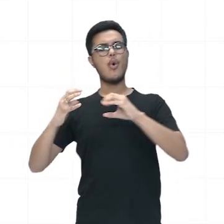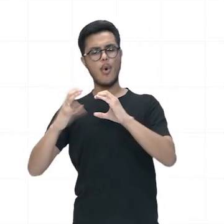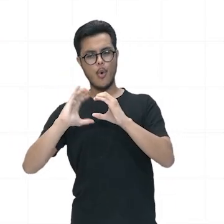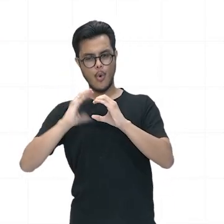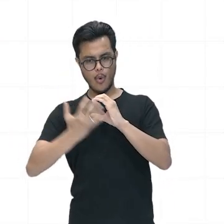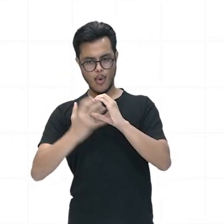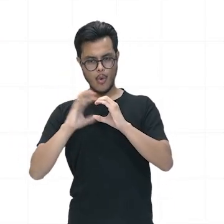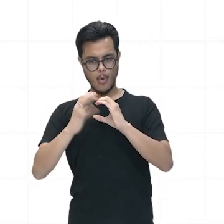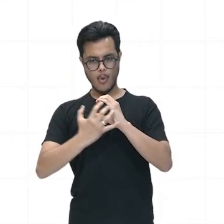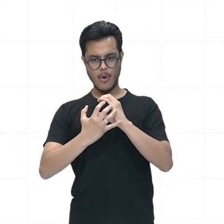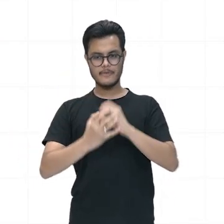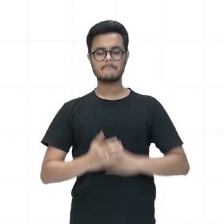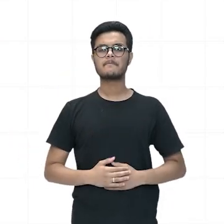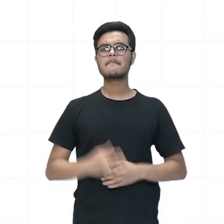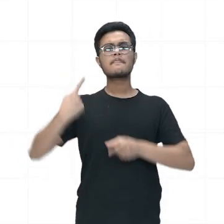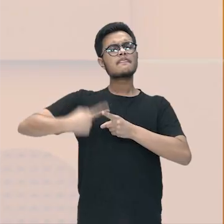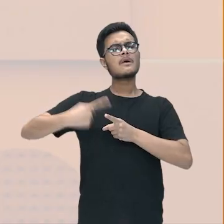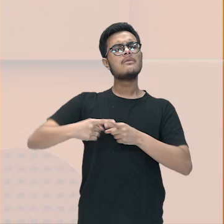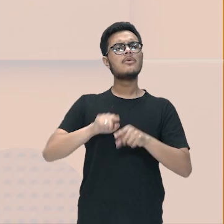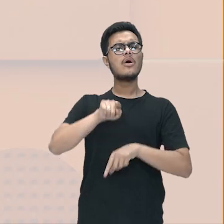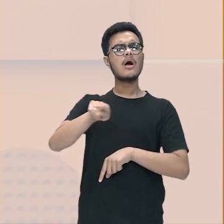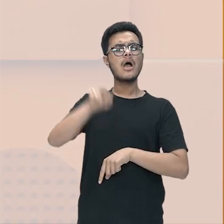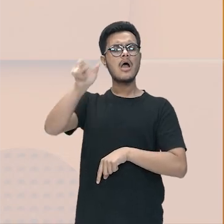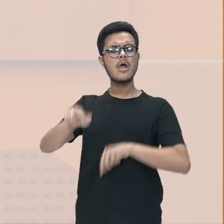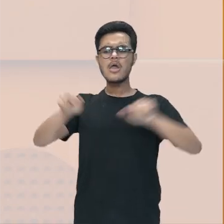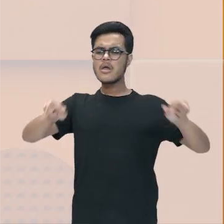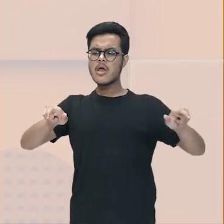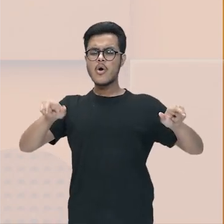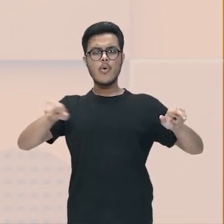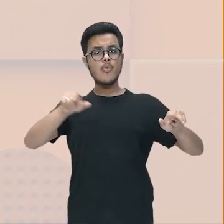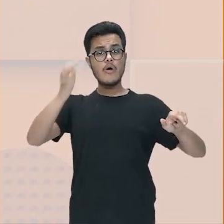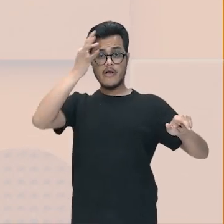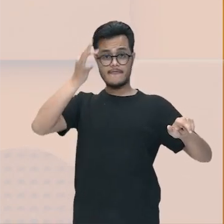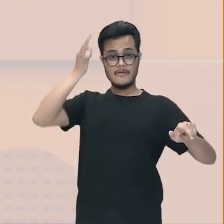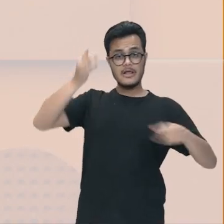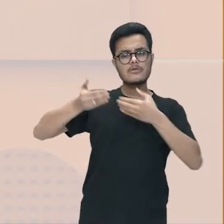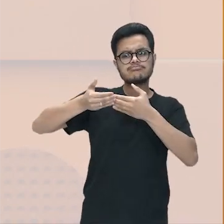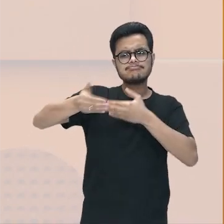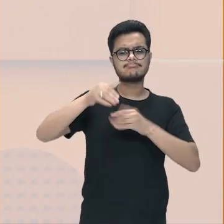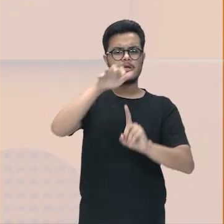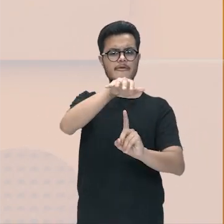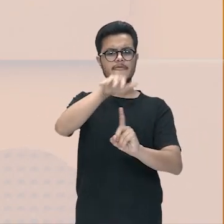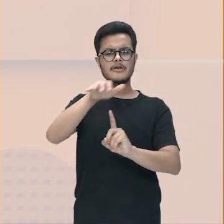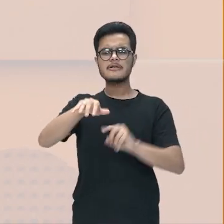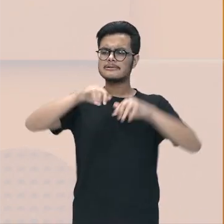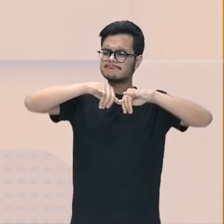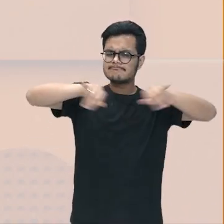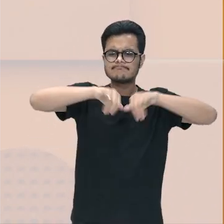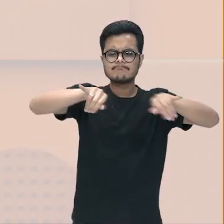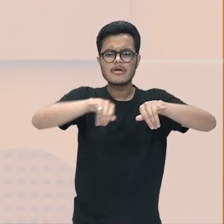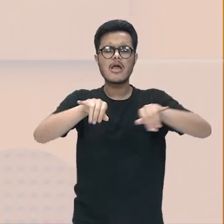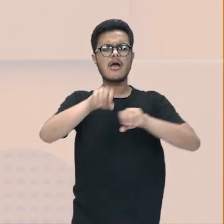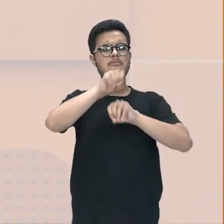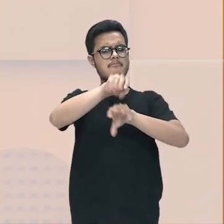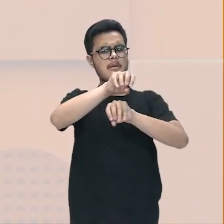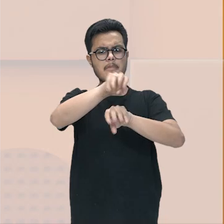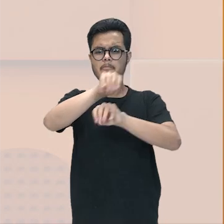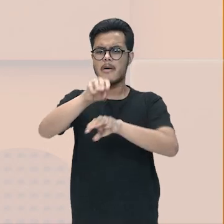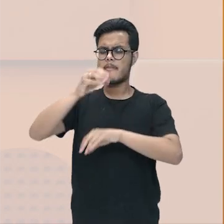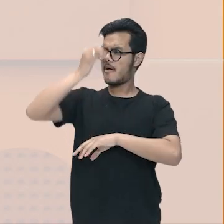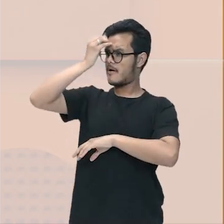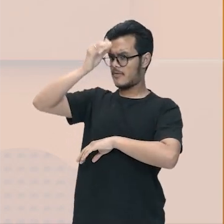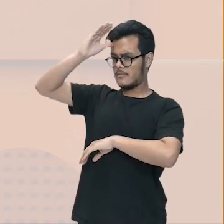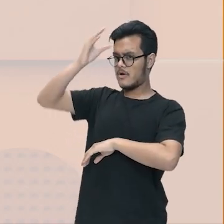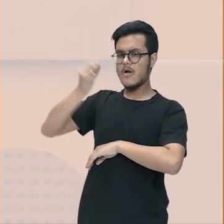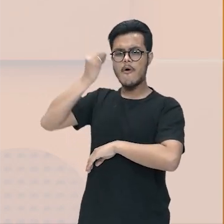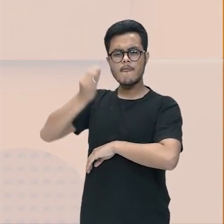tá? Por quê, professora? Porque eles começam, então, aí a deixar os seus relatos, tá? Sobre, então,